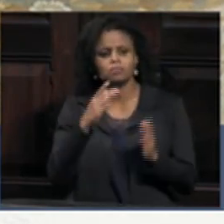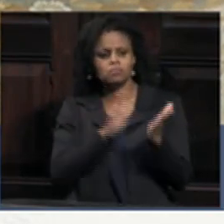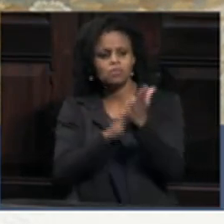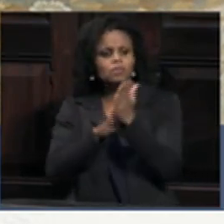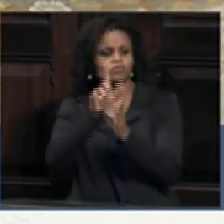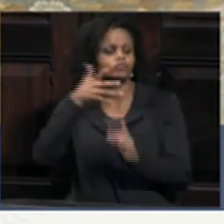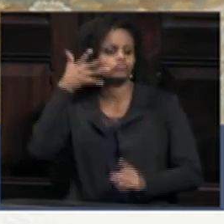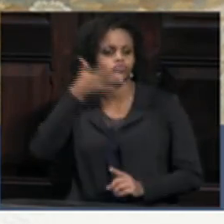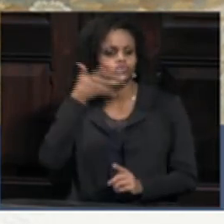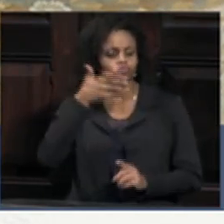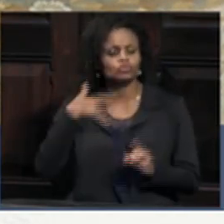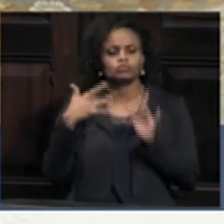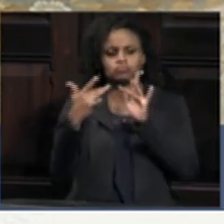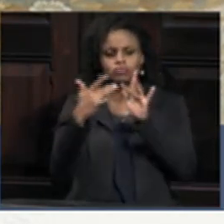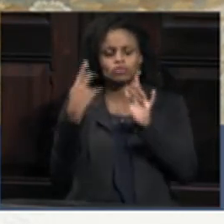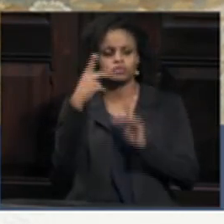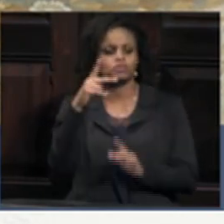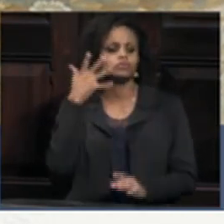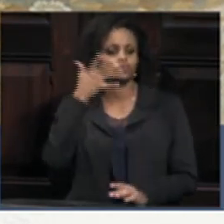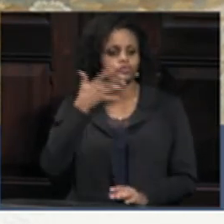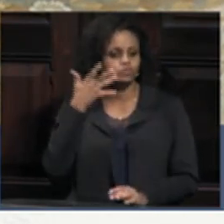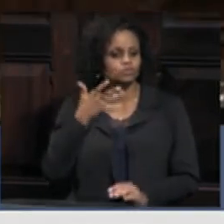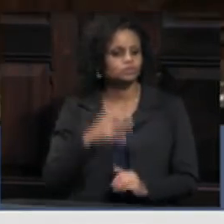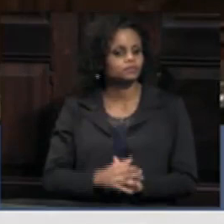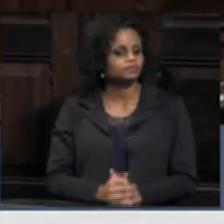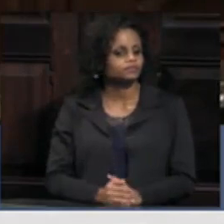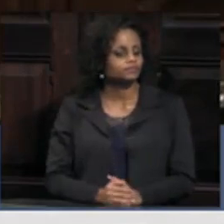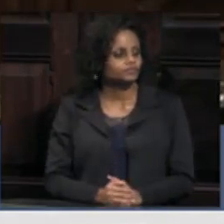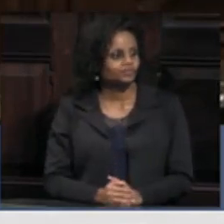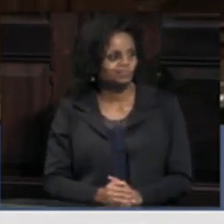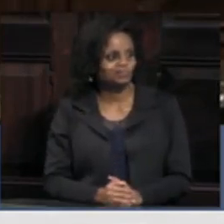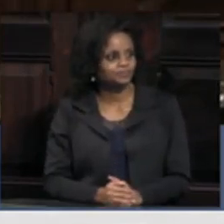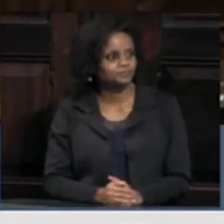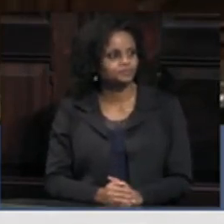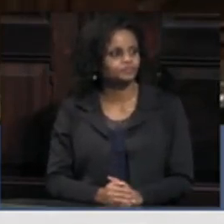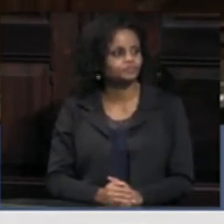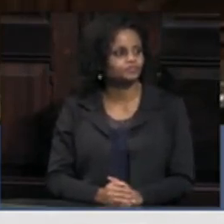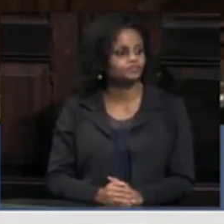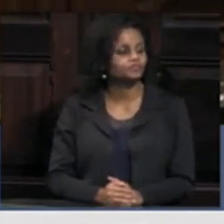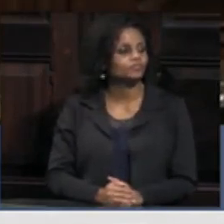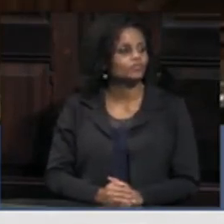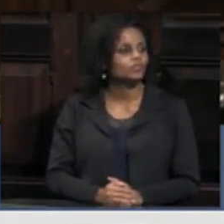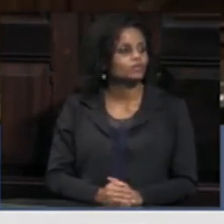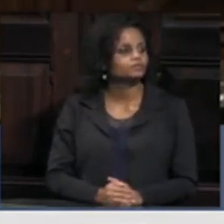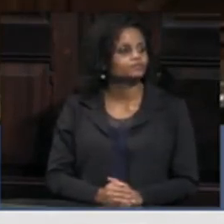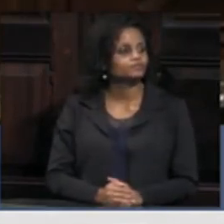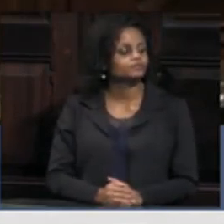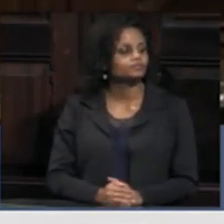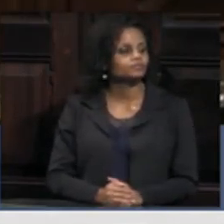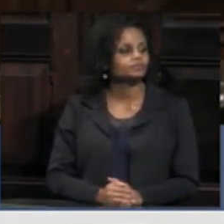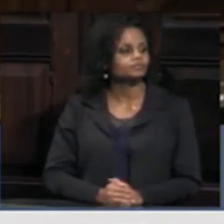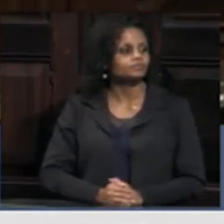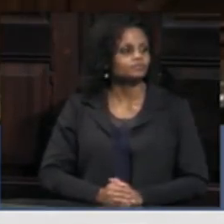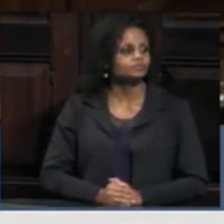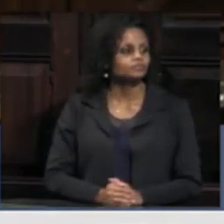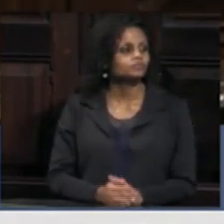com o qual concordo completamente de Vossa Excelência. Muito obrigado pela parte qualificada, deputado Carlos Bim, que é isso, deputado Carlos Macedo,